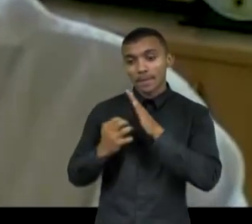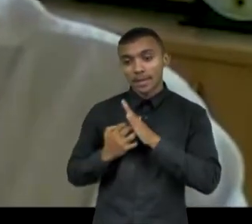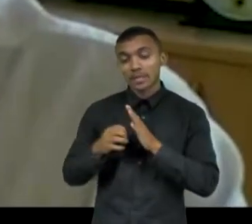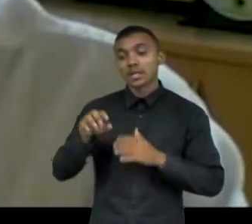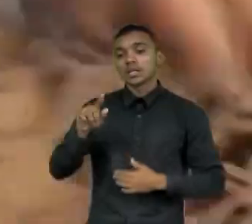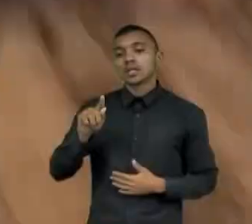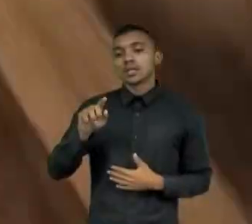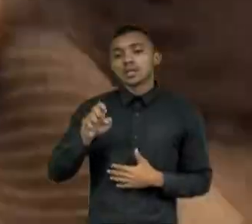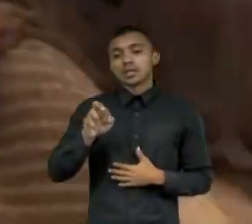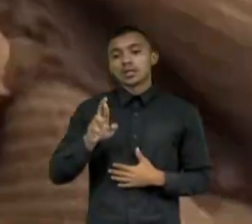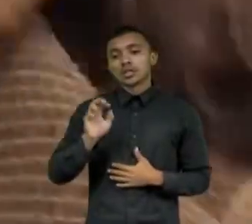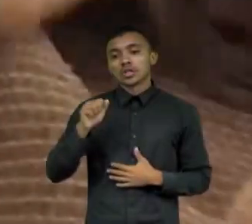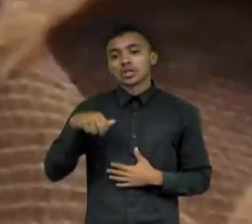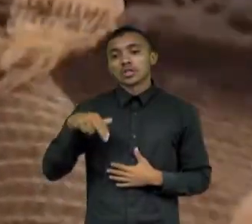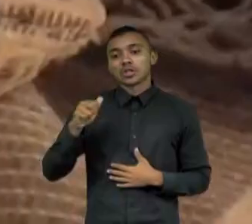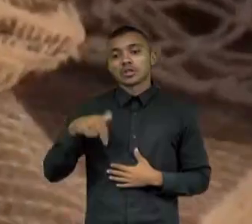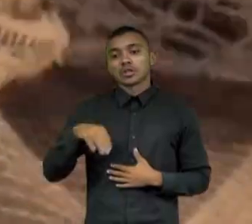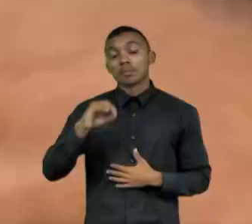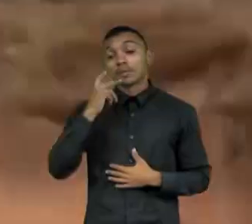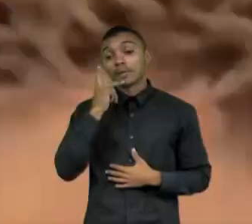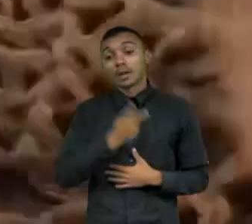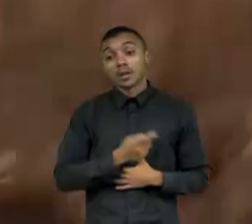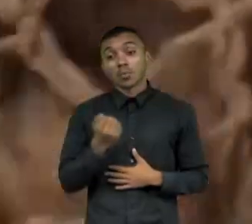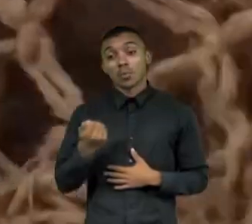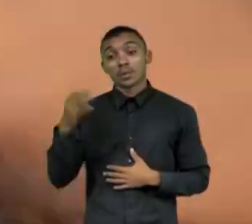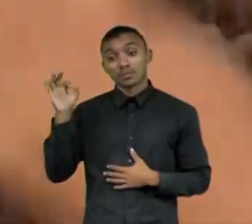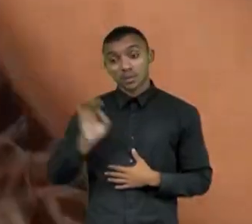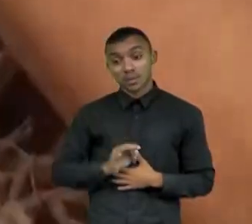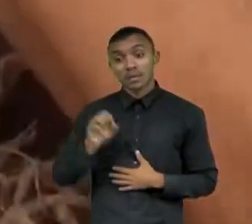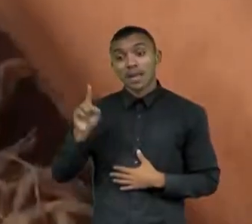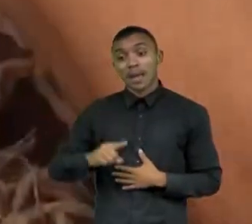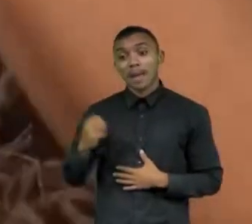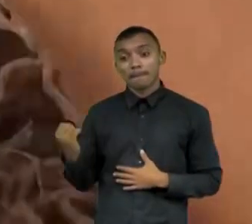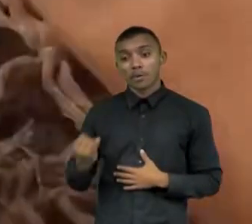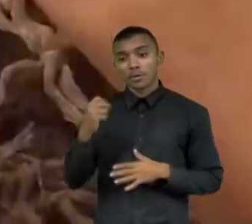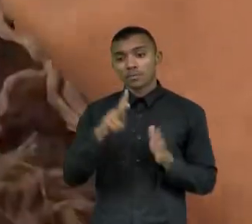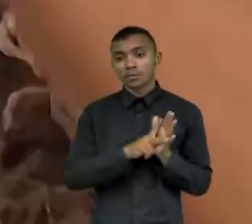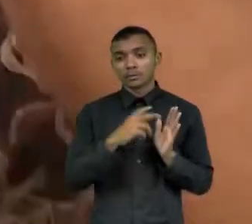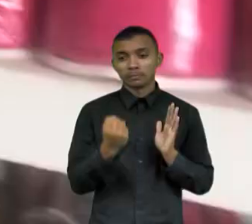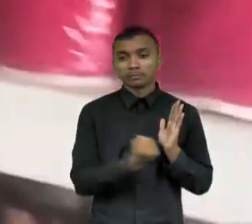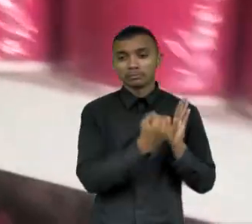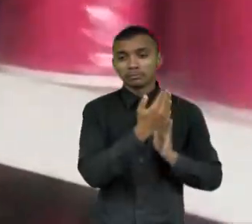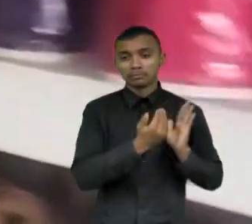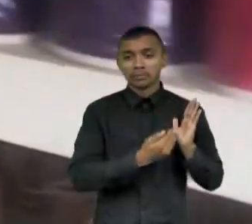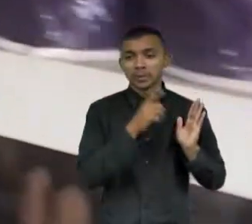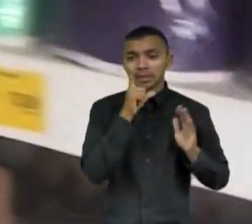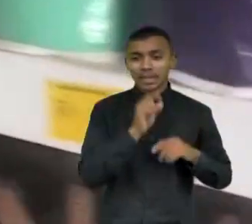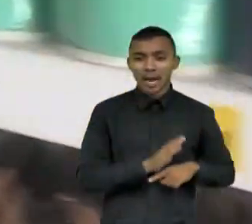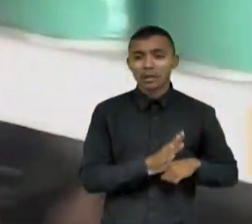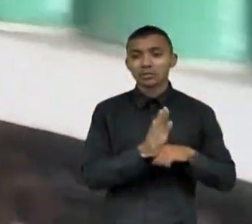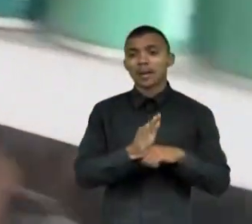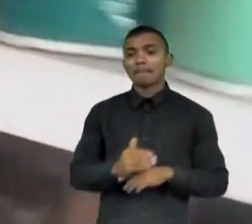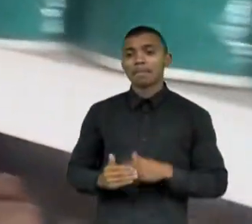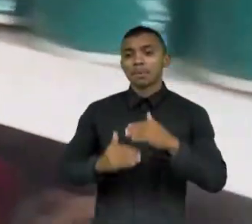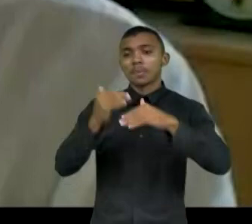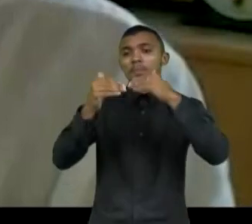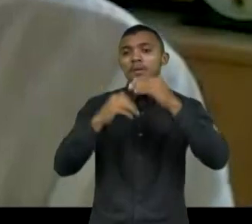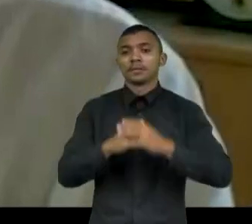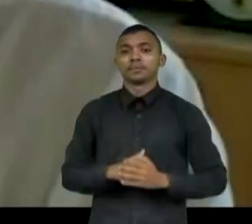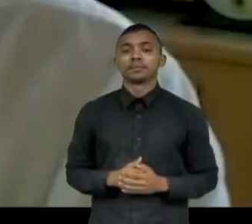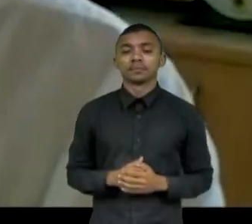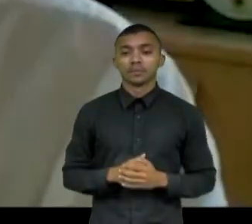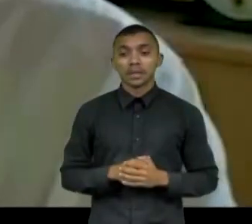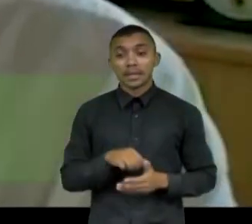Germano Blum, pontua que a indicação é um elemento de certificação para alavancar mercadorias. Quando você